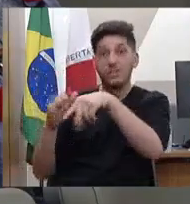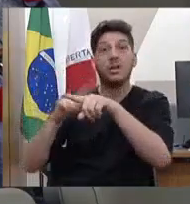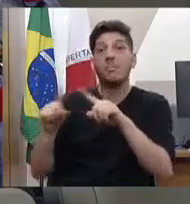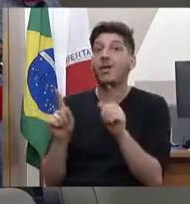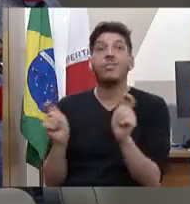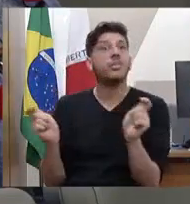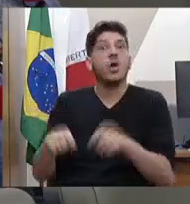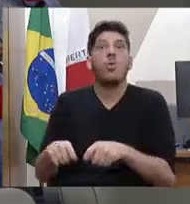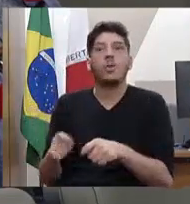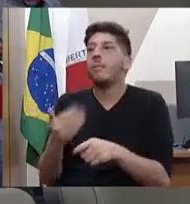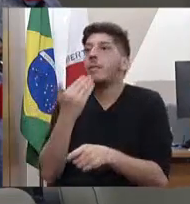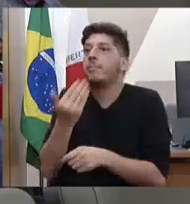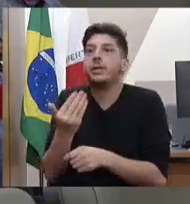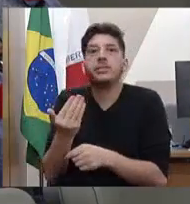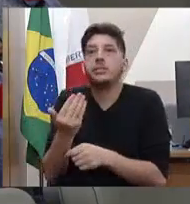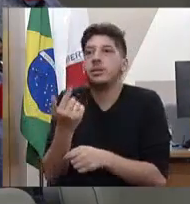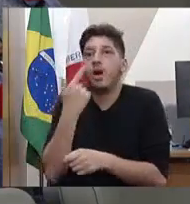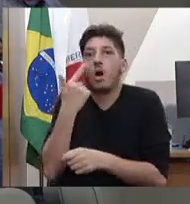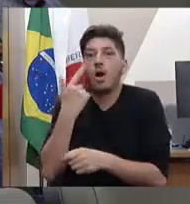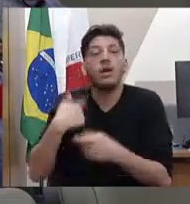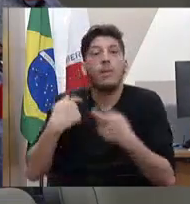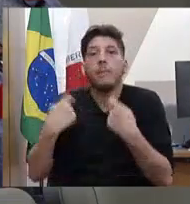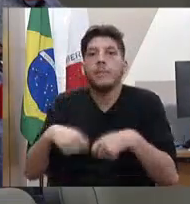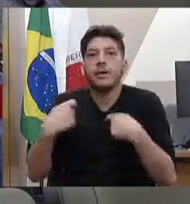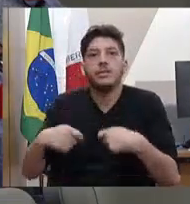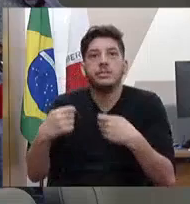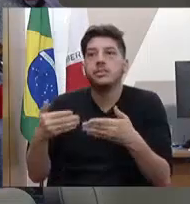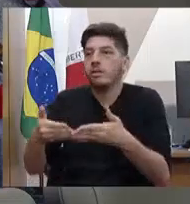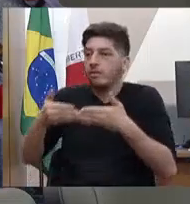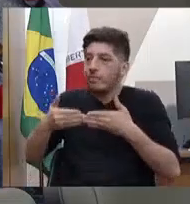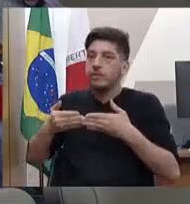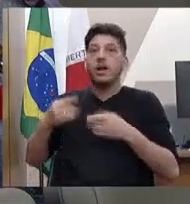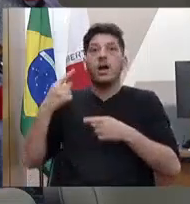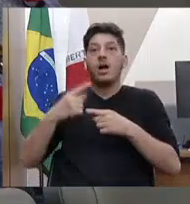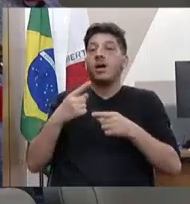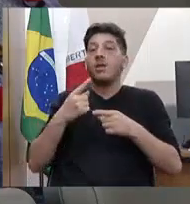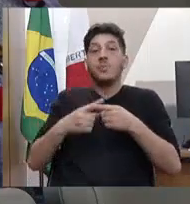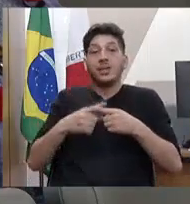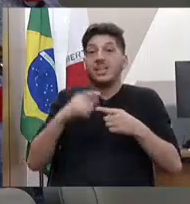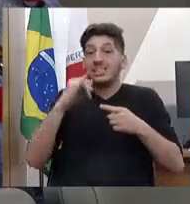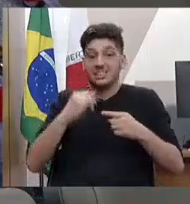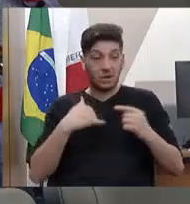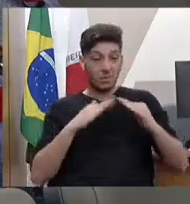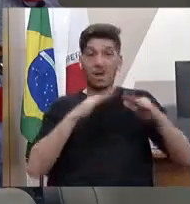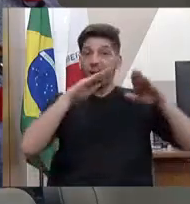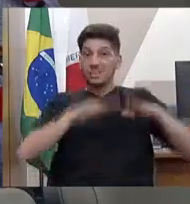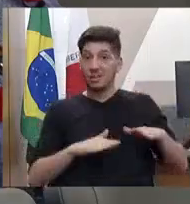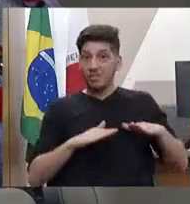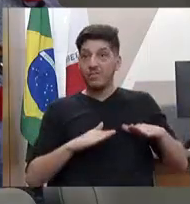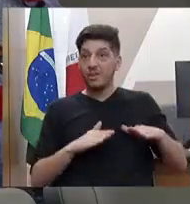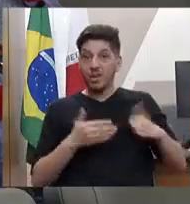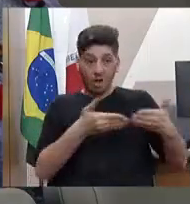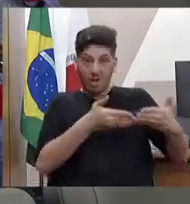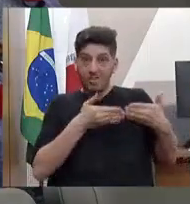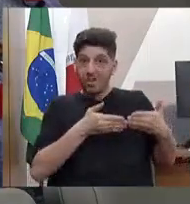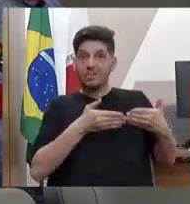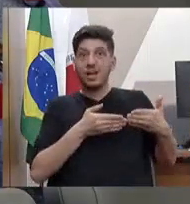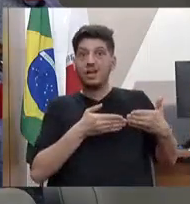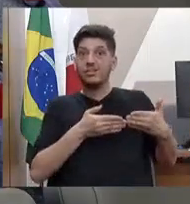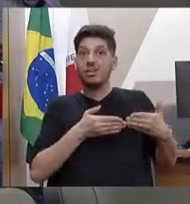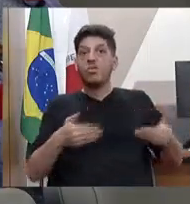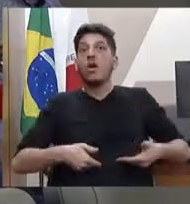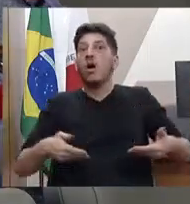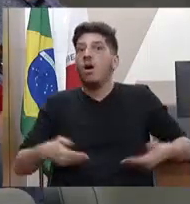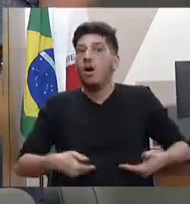condição de se afastar porque se ele afastar ele morre de fome né Eu Mesmo durante